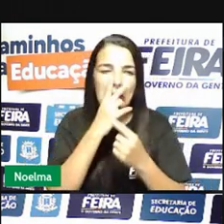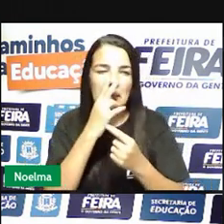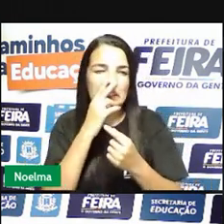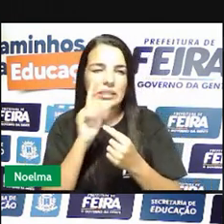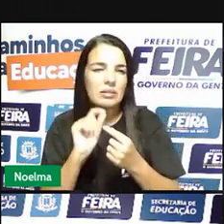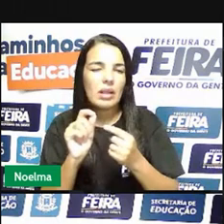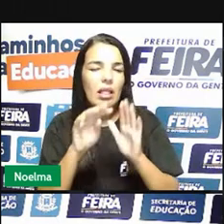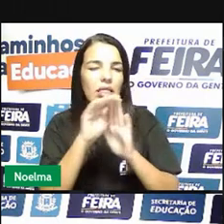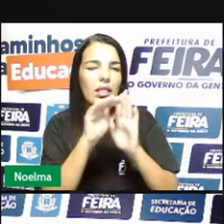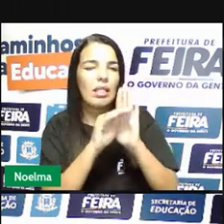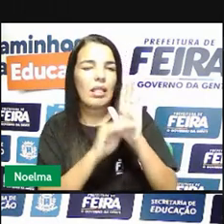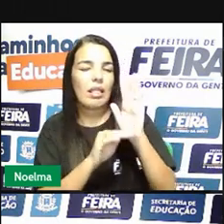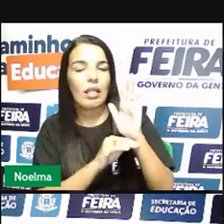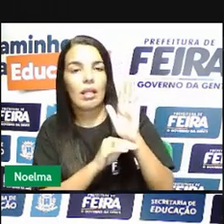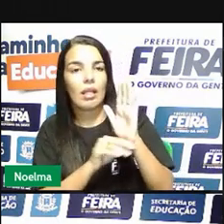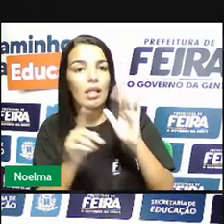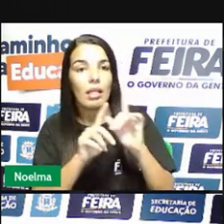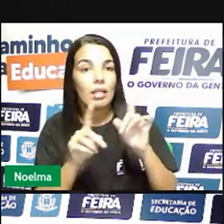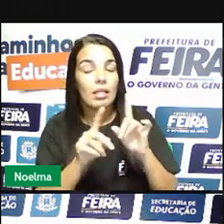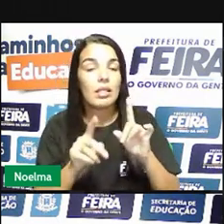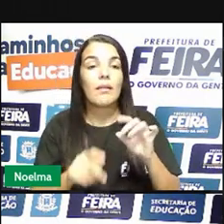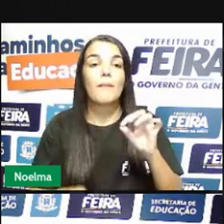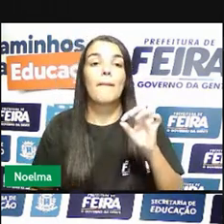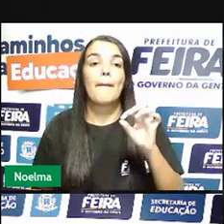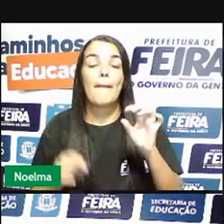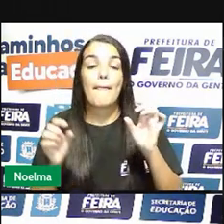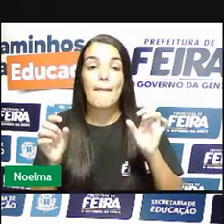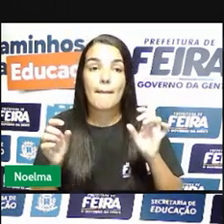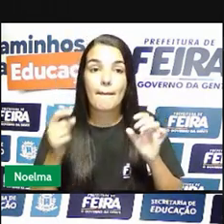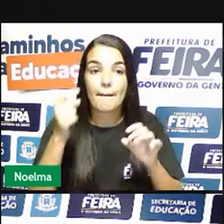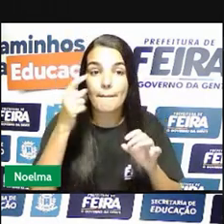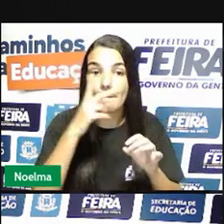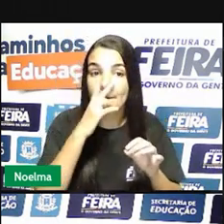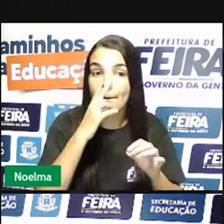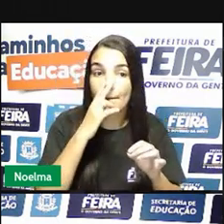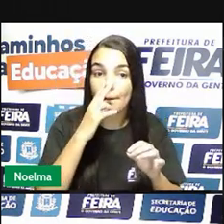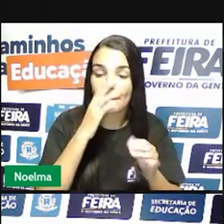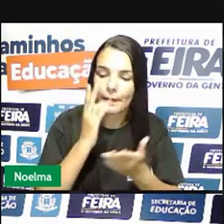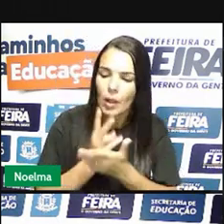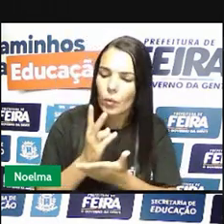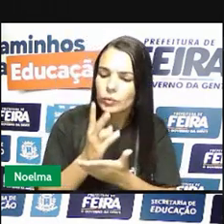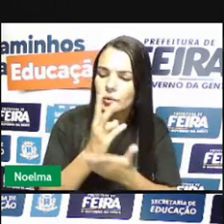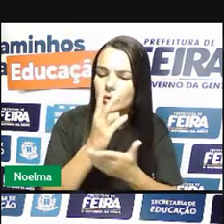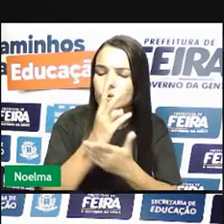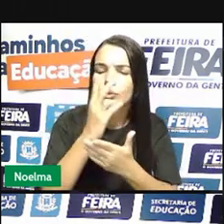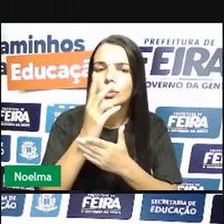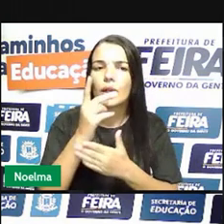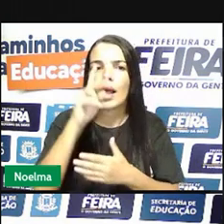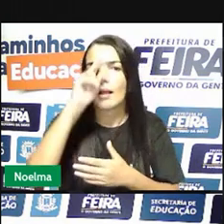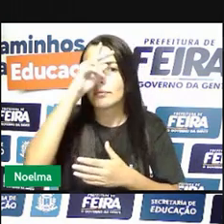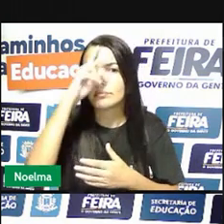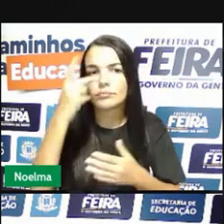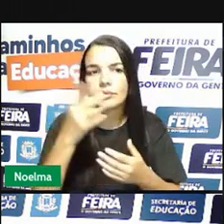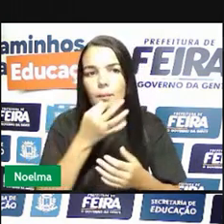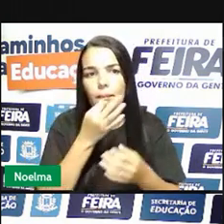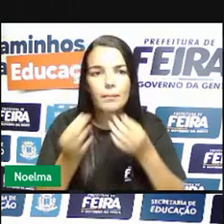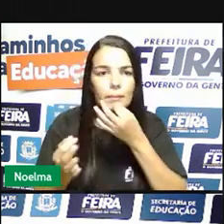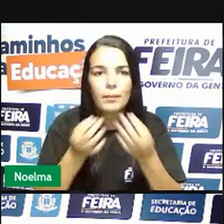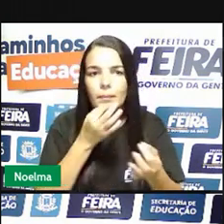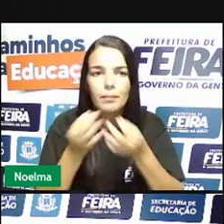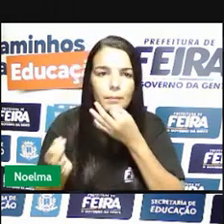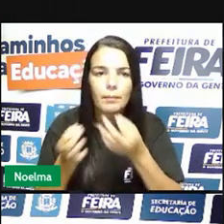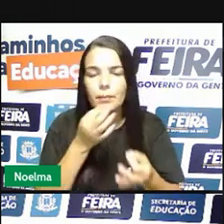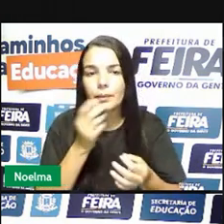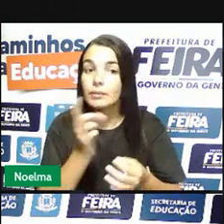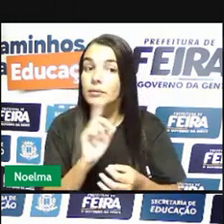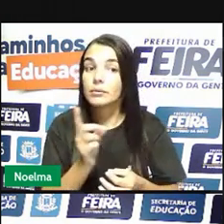desenvolvimento. Porque às vezes as pessoas fazem um parágrafo ali de conclusão, mas parece que está continuando desenvolvendo ali, falando, argumentando sobre o